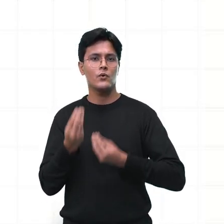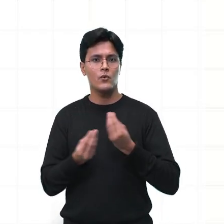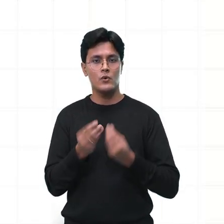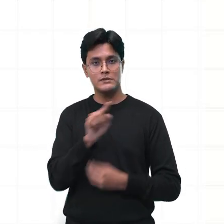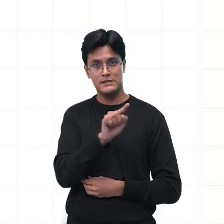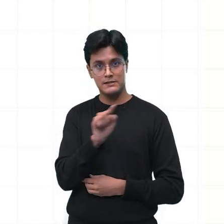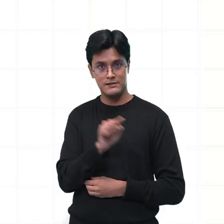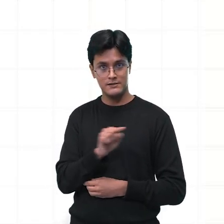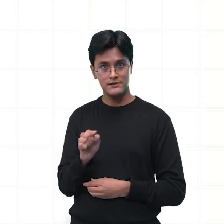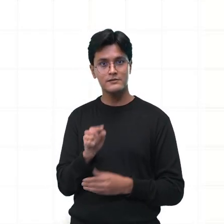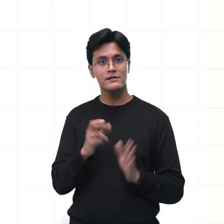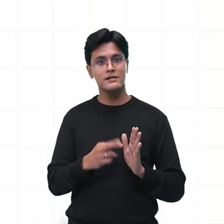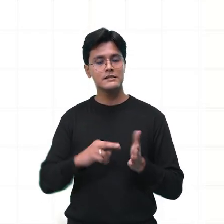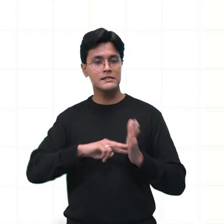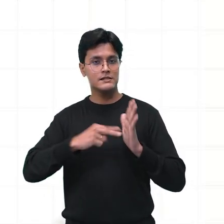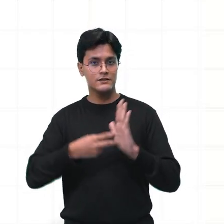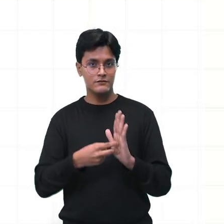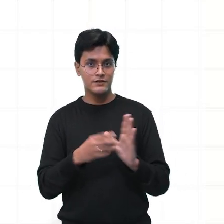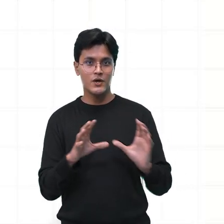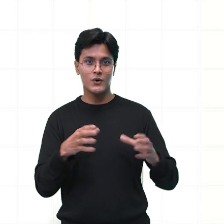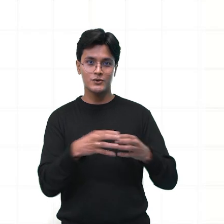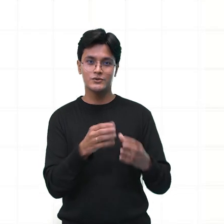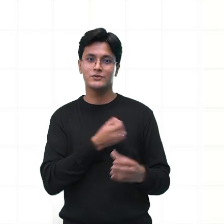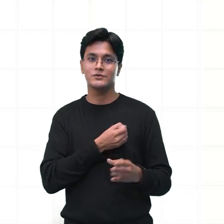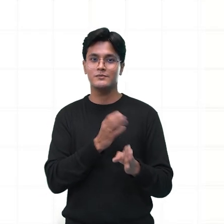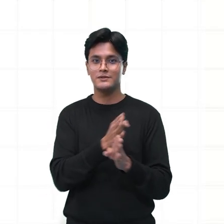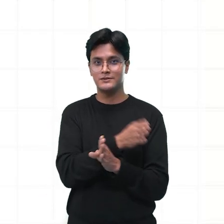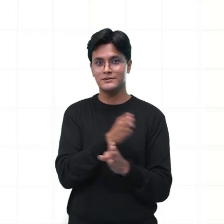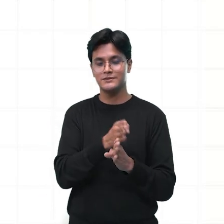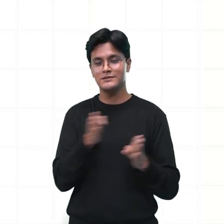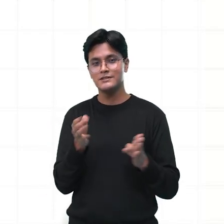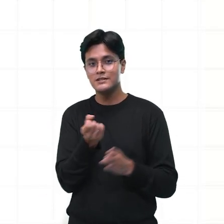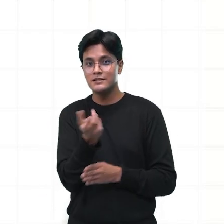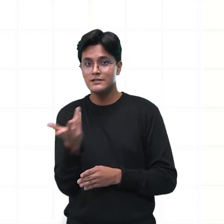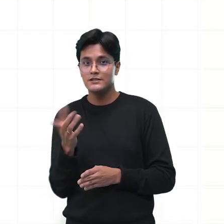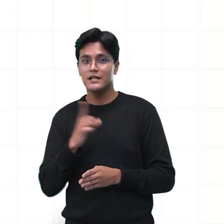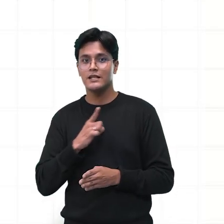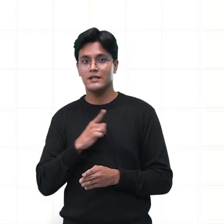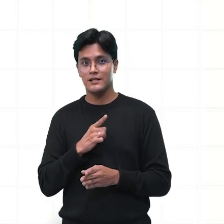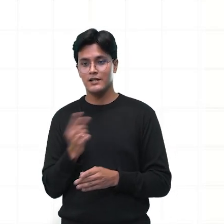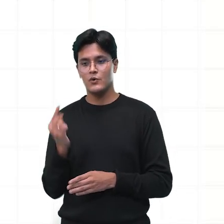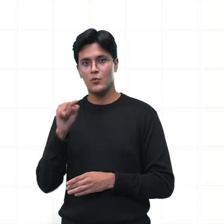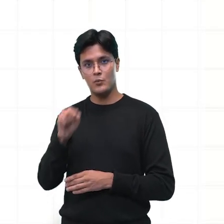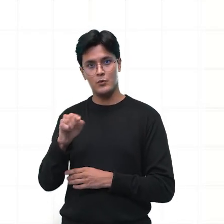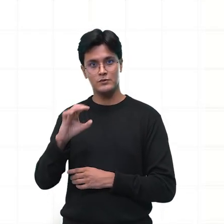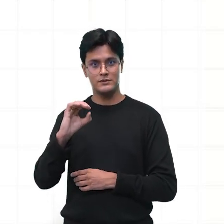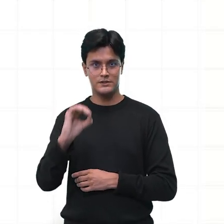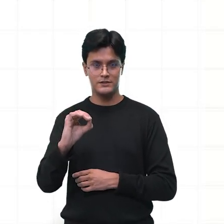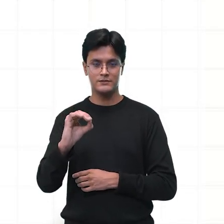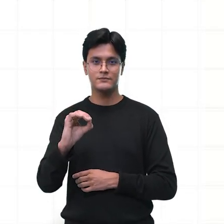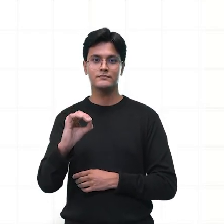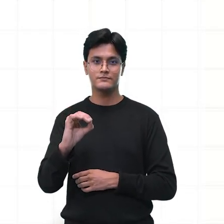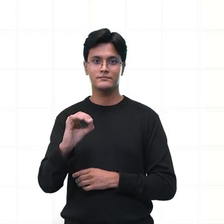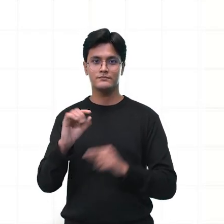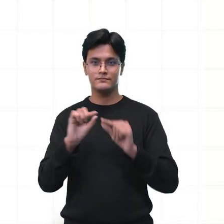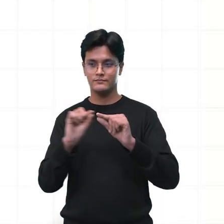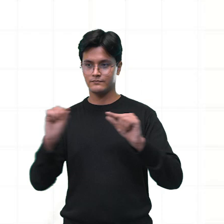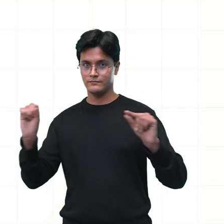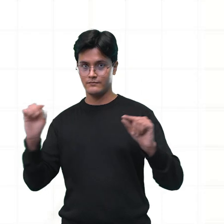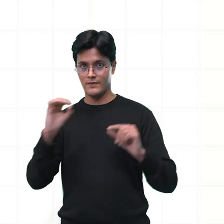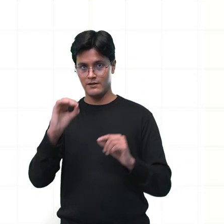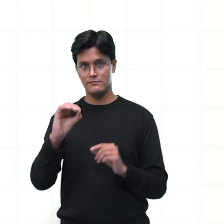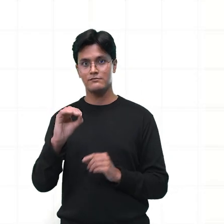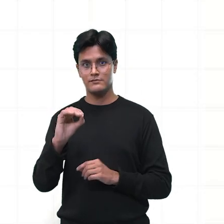significa conjunto dos números inteiros. Nós temos aqui no centro o ponto zero. À direita